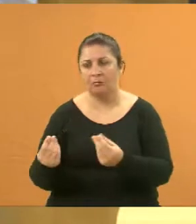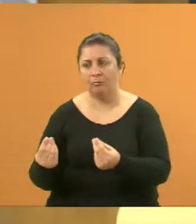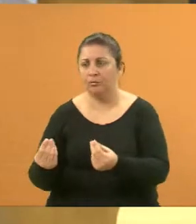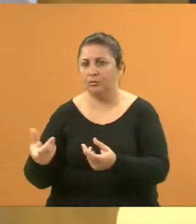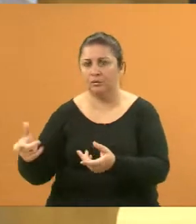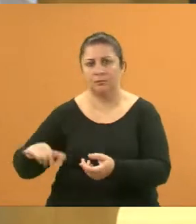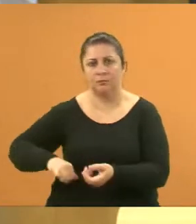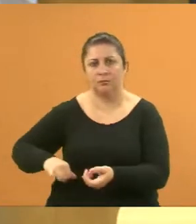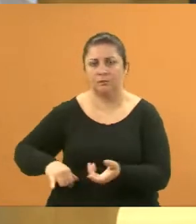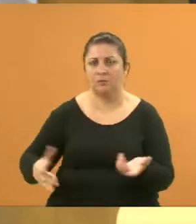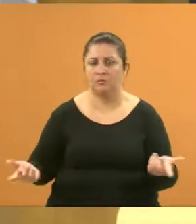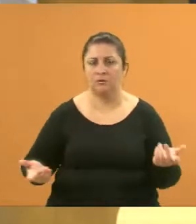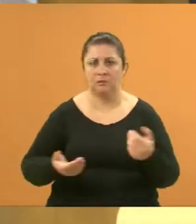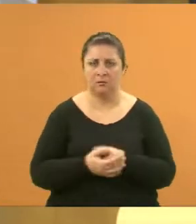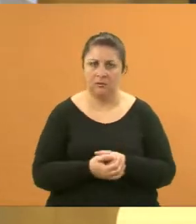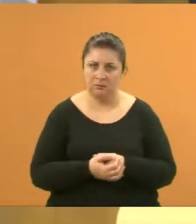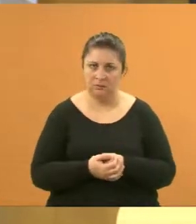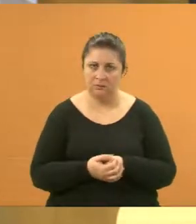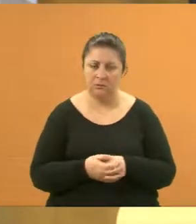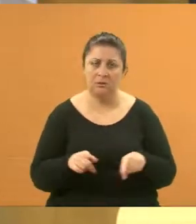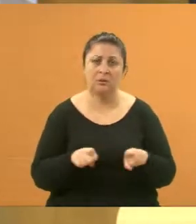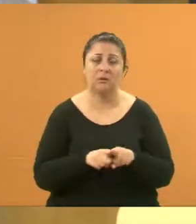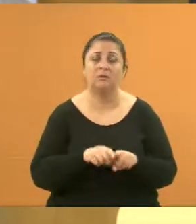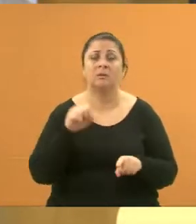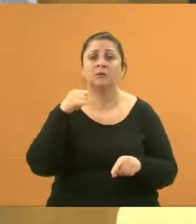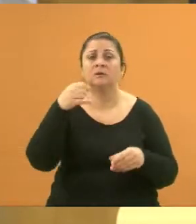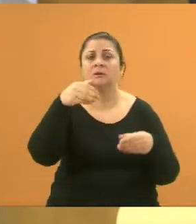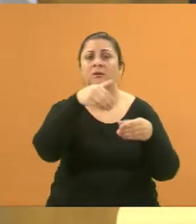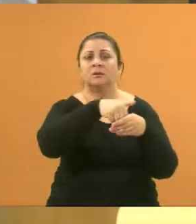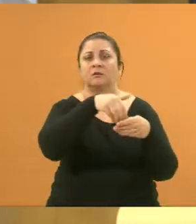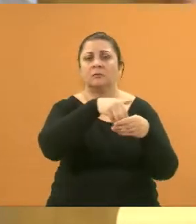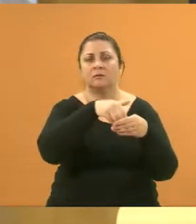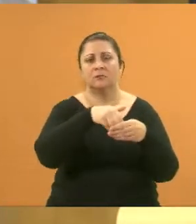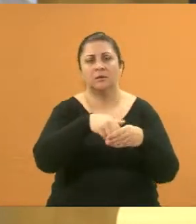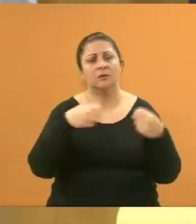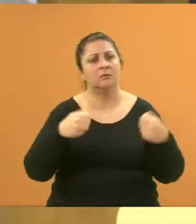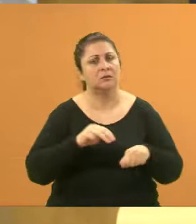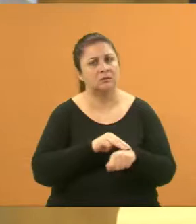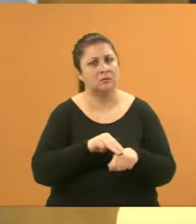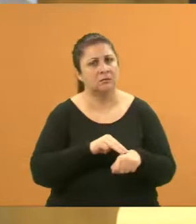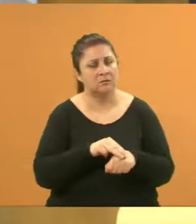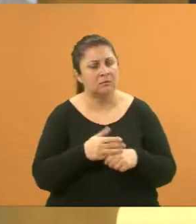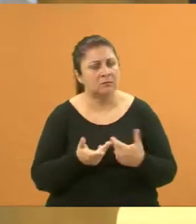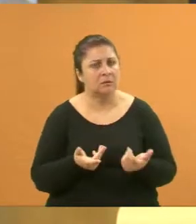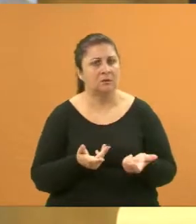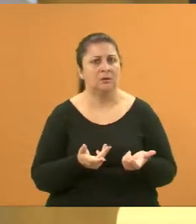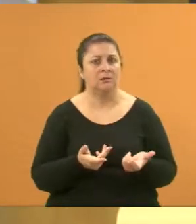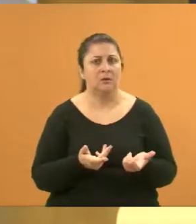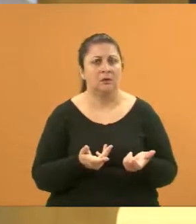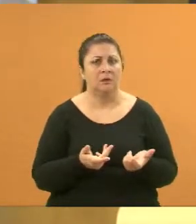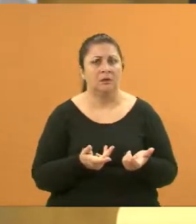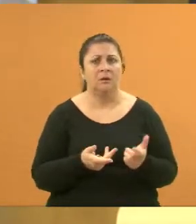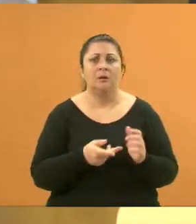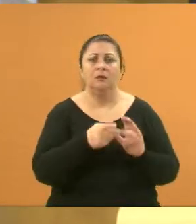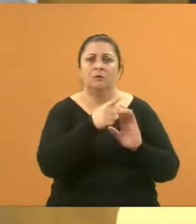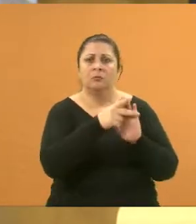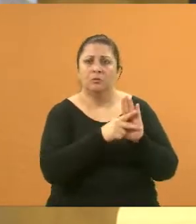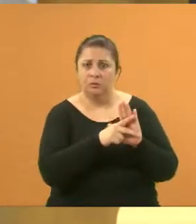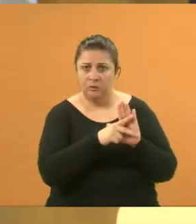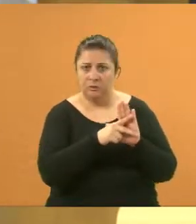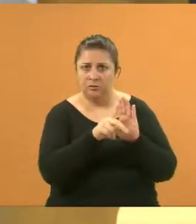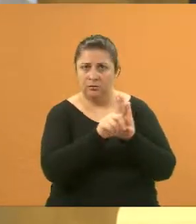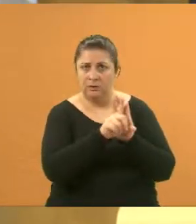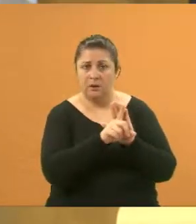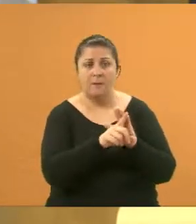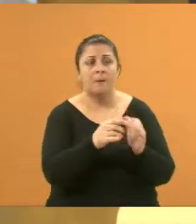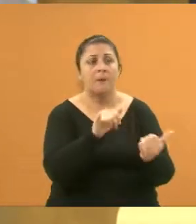sofreram. E aí também, se votar um projeto desse, eu acho que tem que se discutir também projetos para anistiar aqueles que